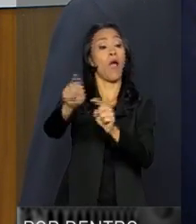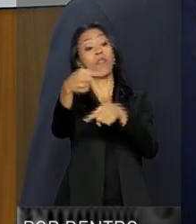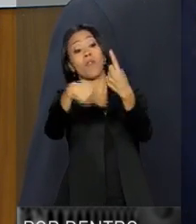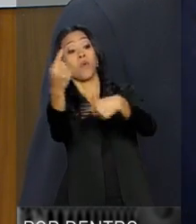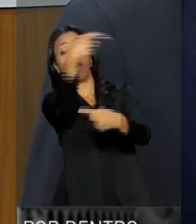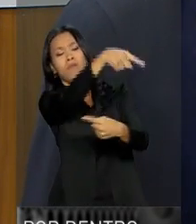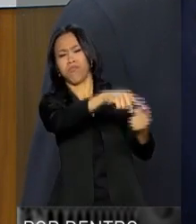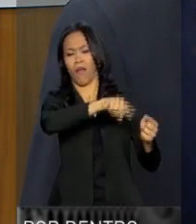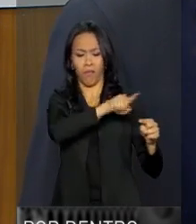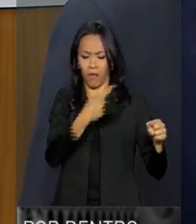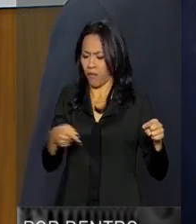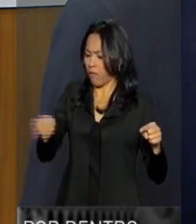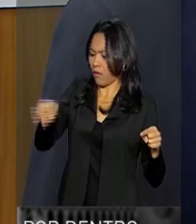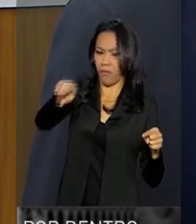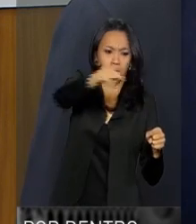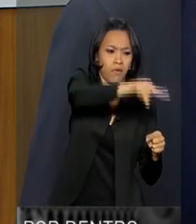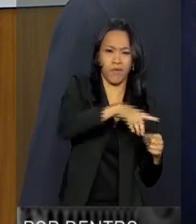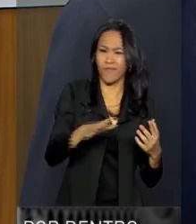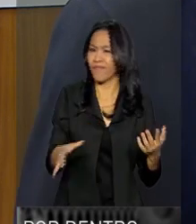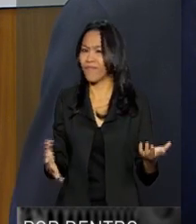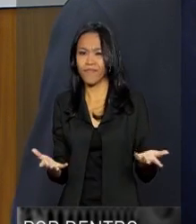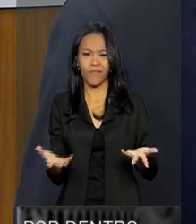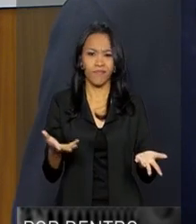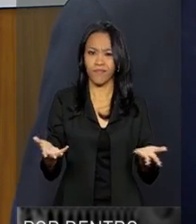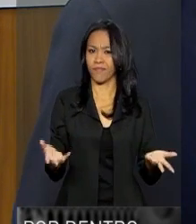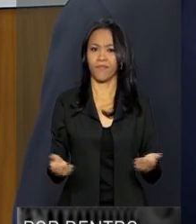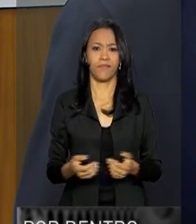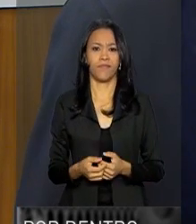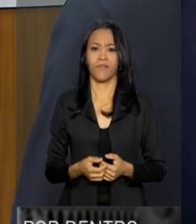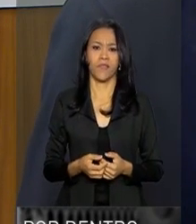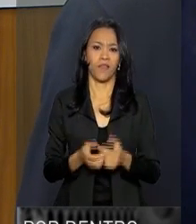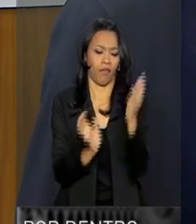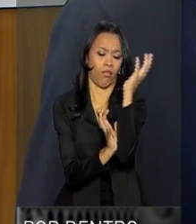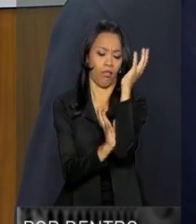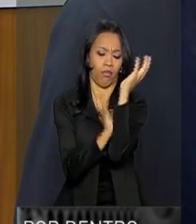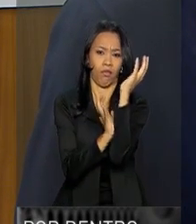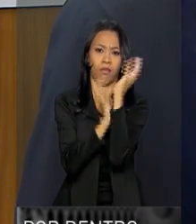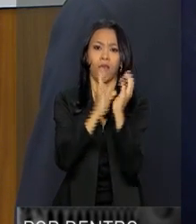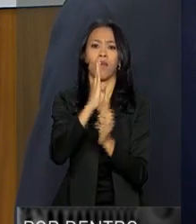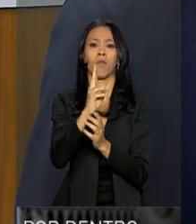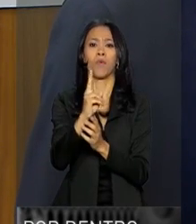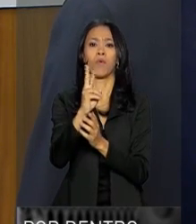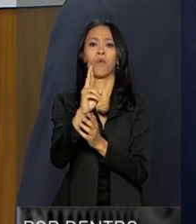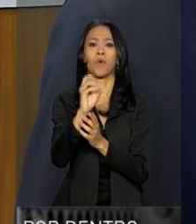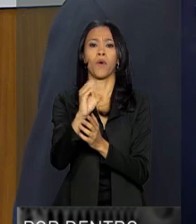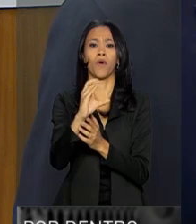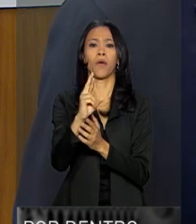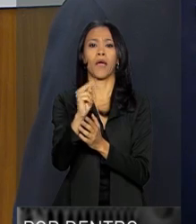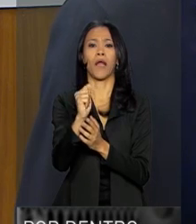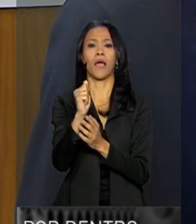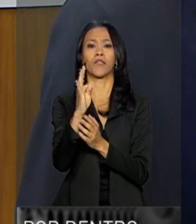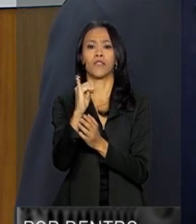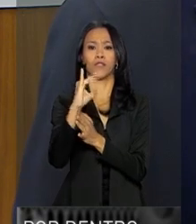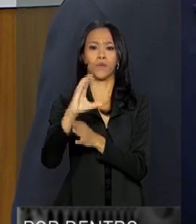processo burocrático é que a palavra é burocrático é sinônimo de eficiência em todo esse processo é um